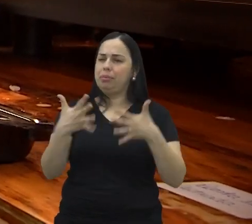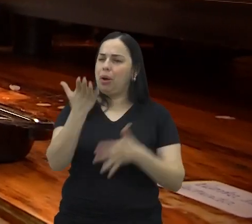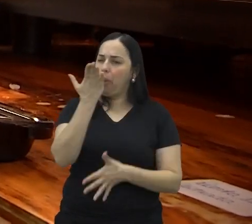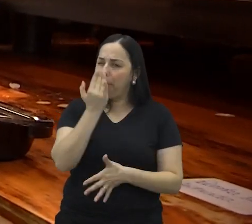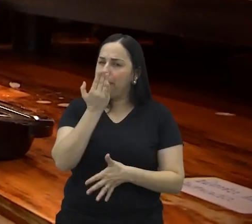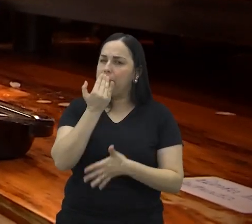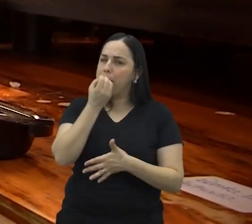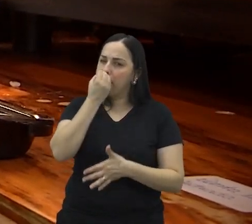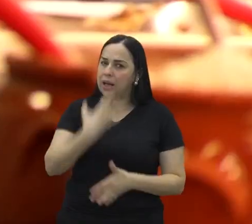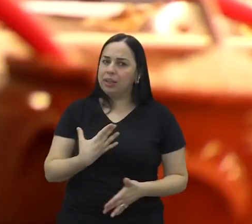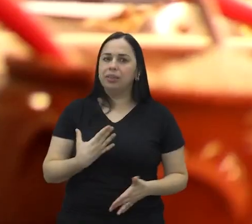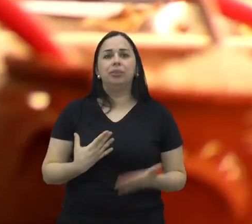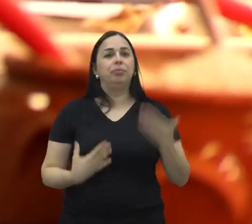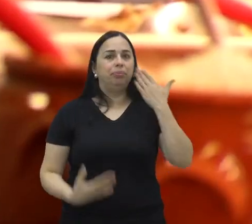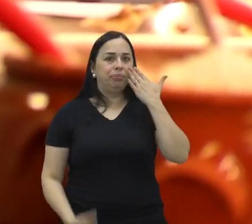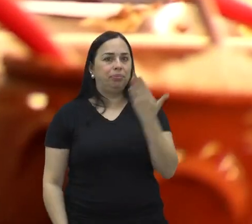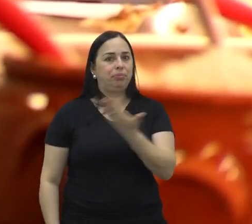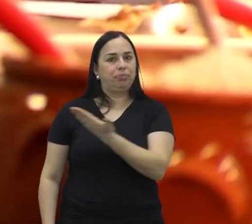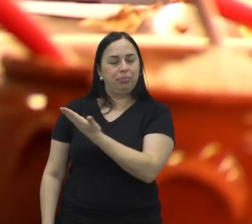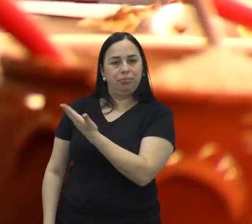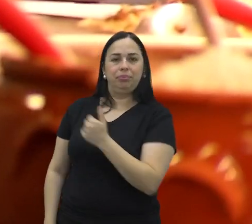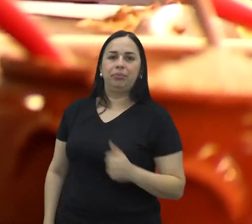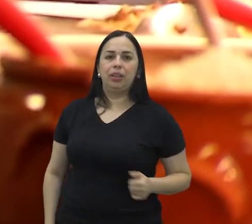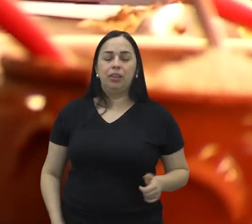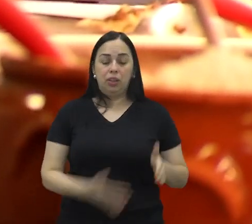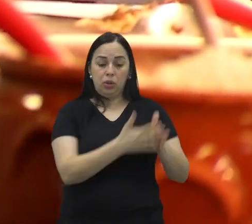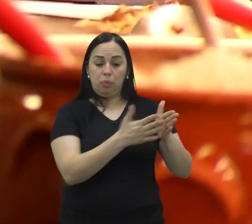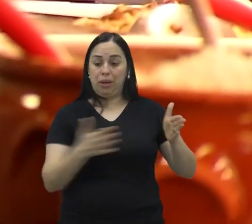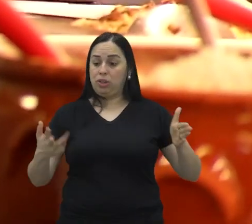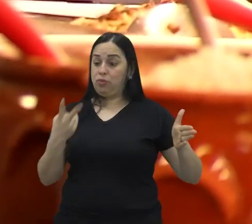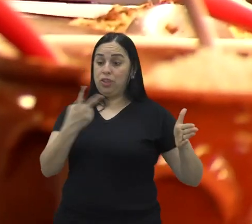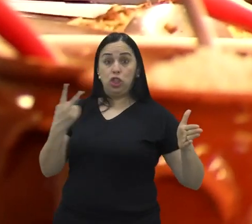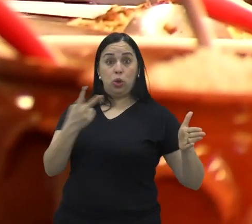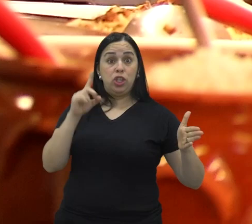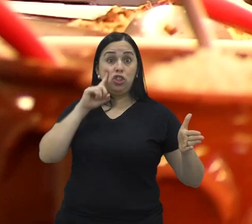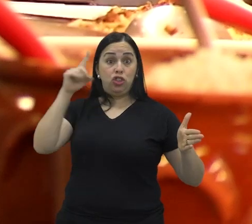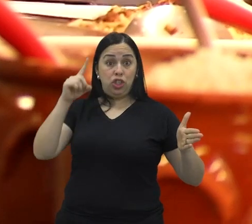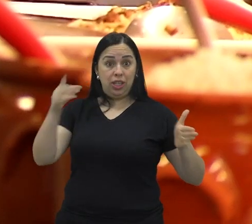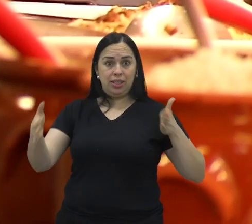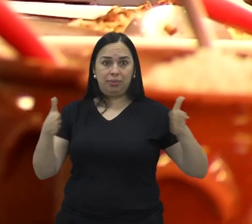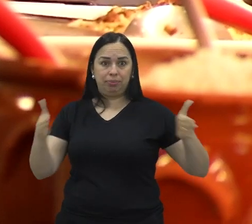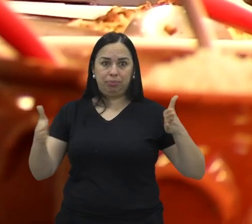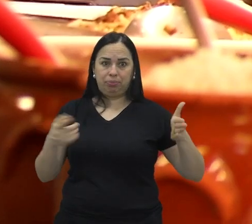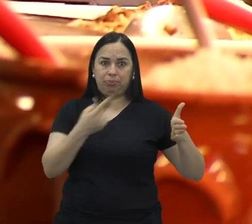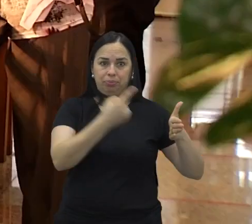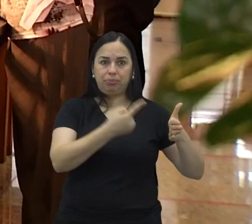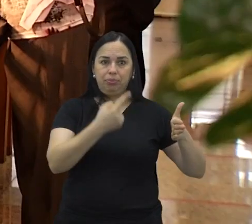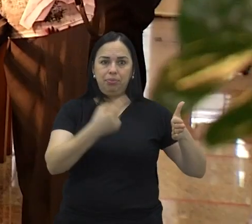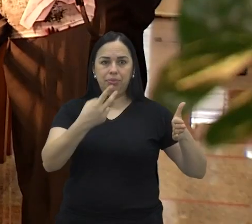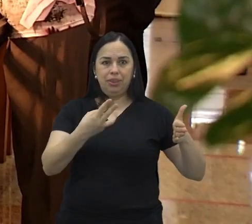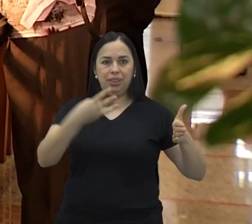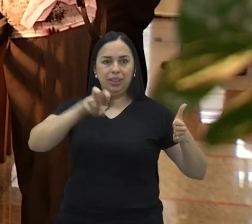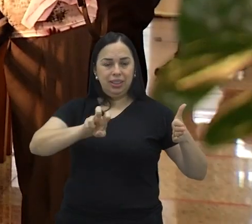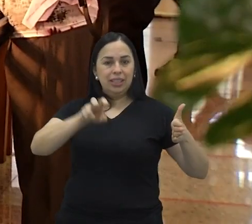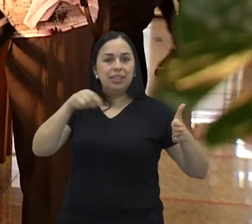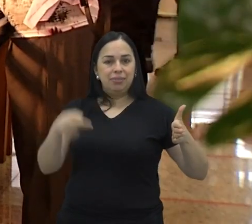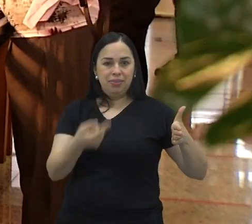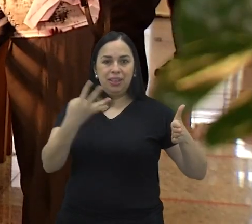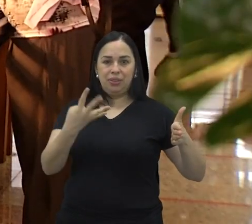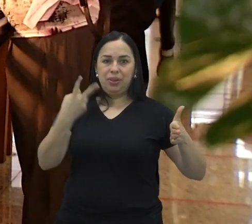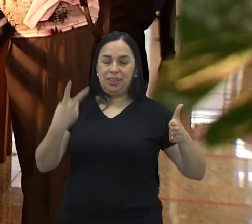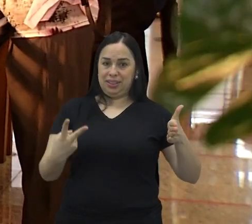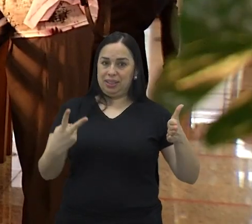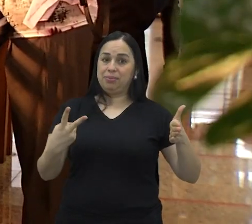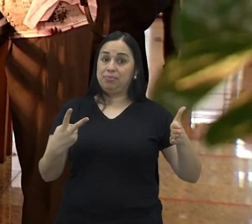51,61 para uma refeição, o valor médio para cobrir 22 dias úteis do mês deveria ser de R$